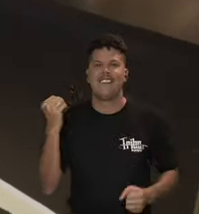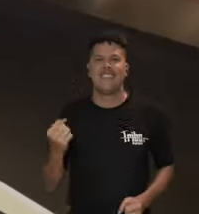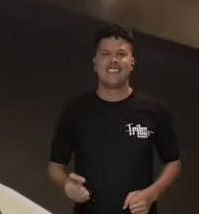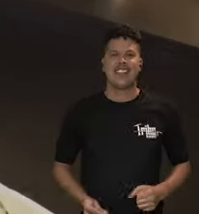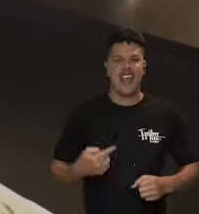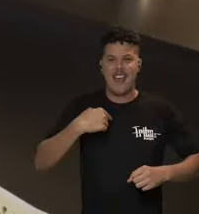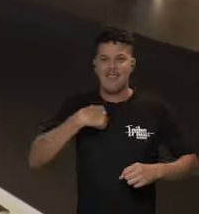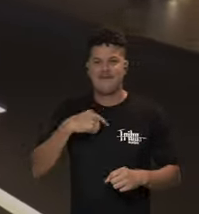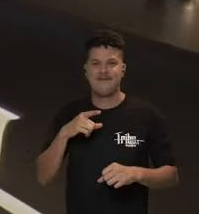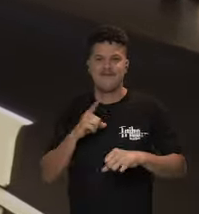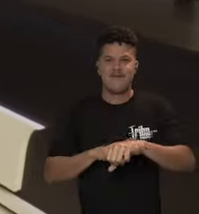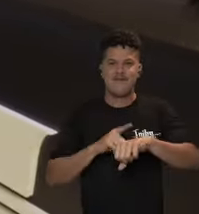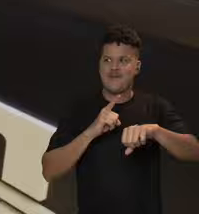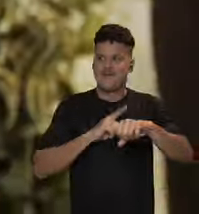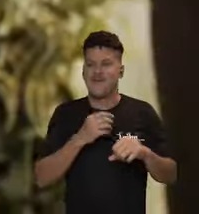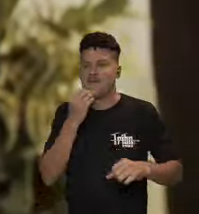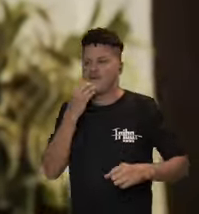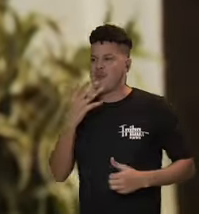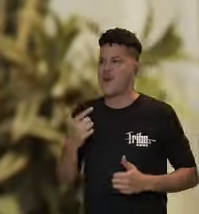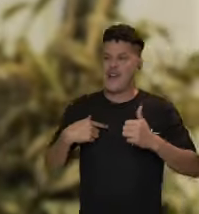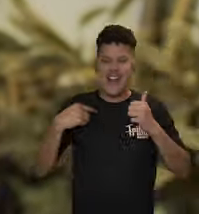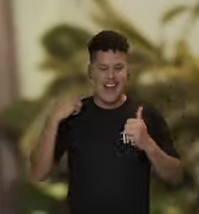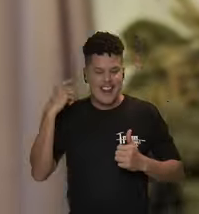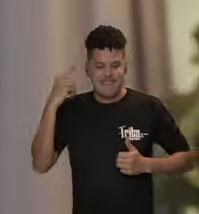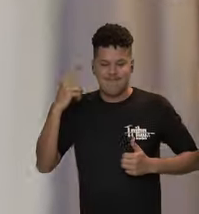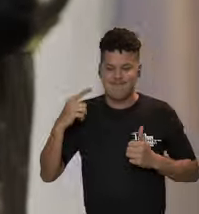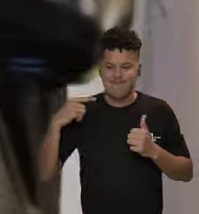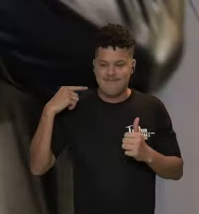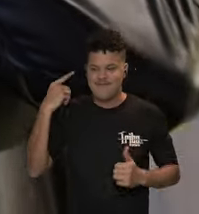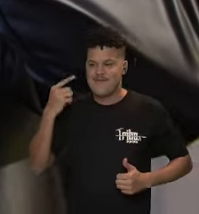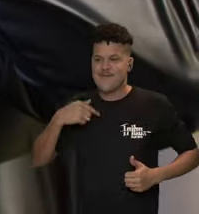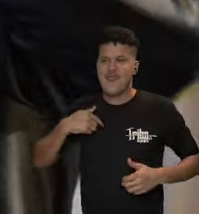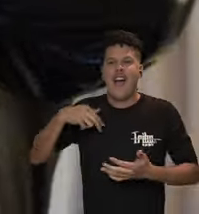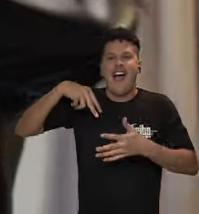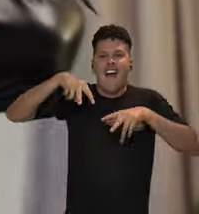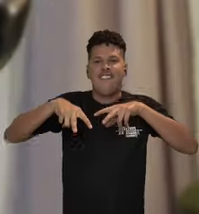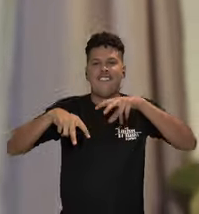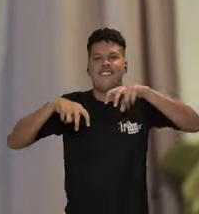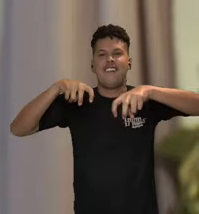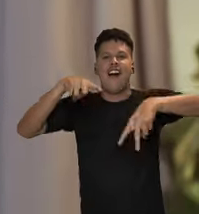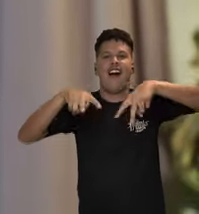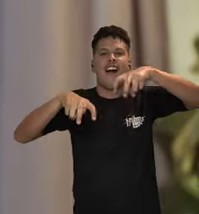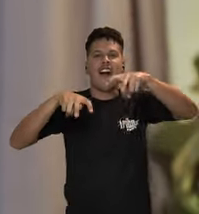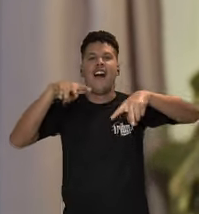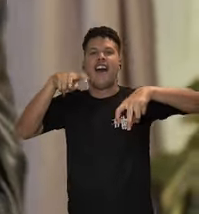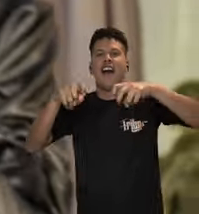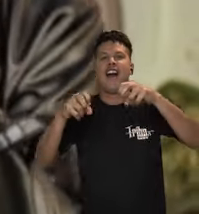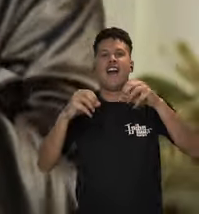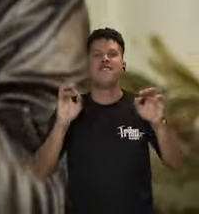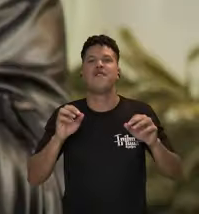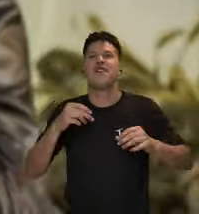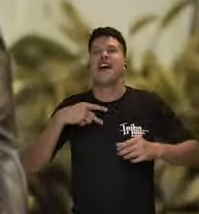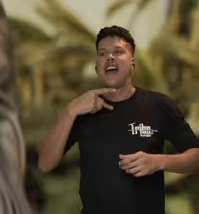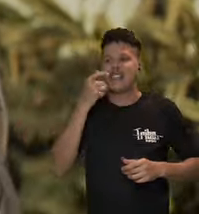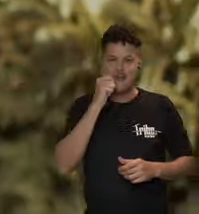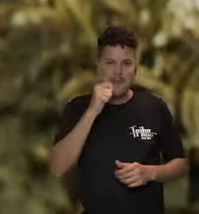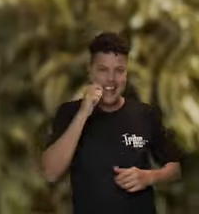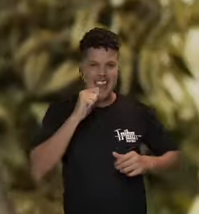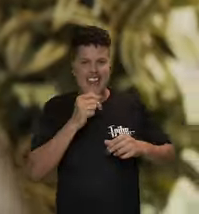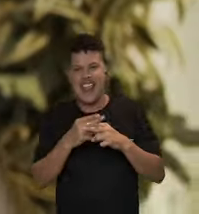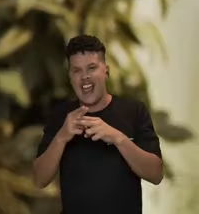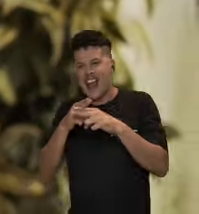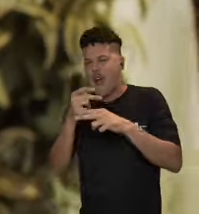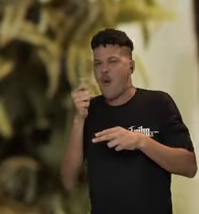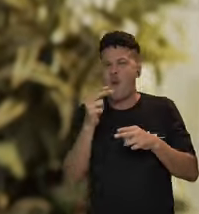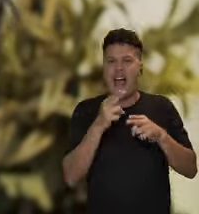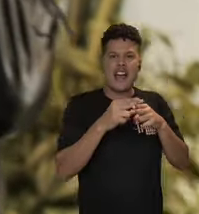de tempo bom, porra. E essa loucura flutua, ninguém segura. Vendo as minas, seminua. Brincando de amar